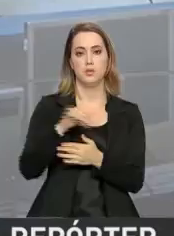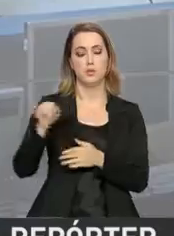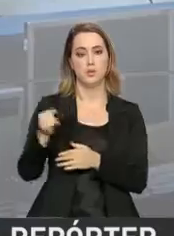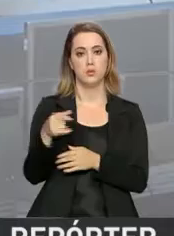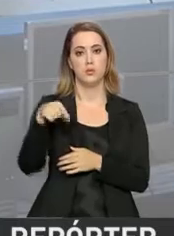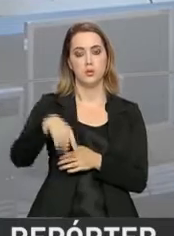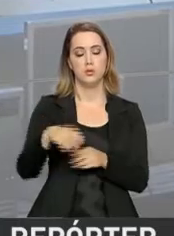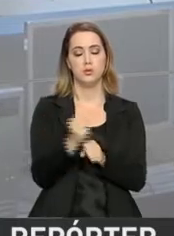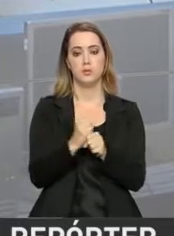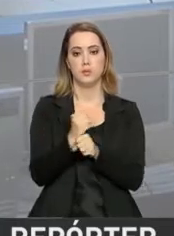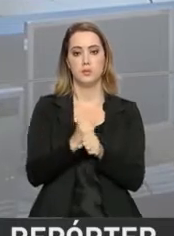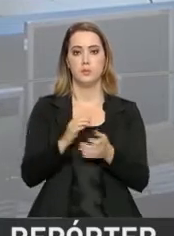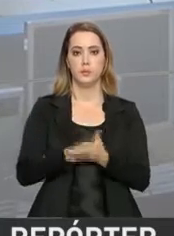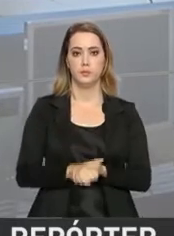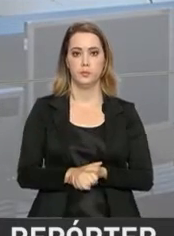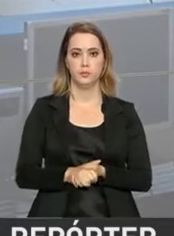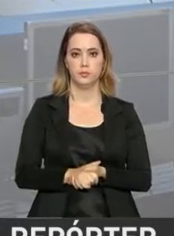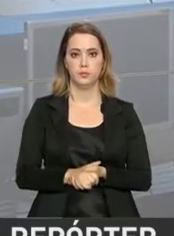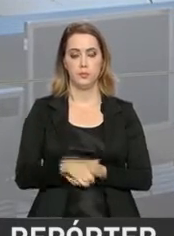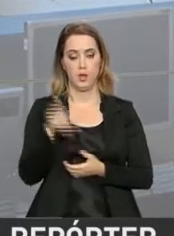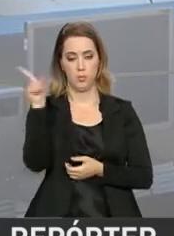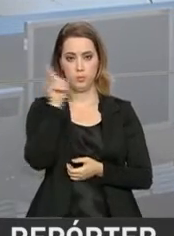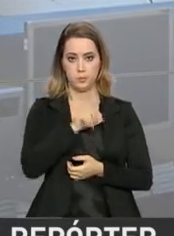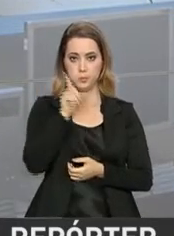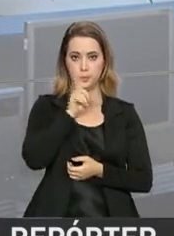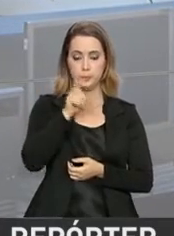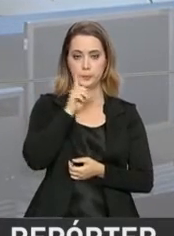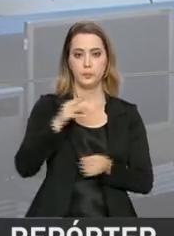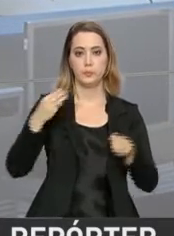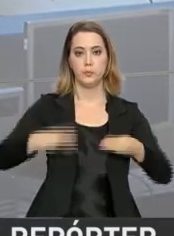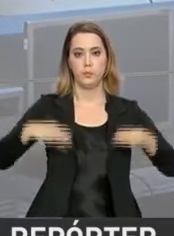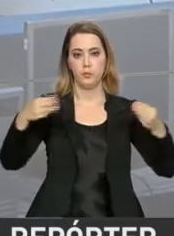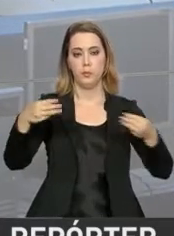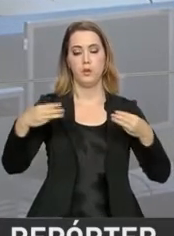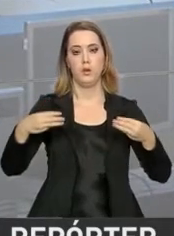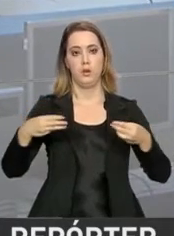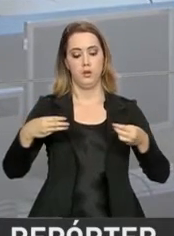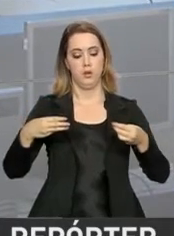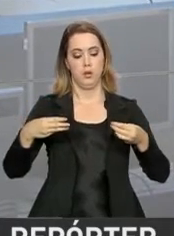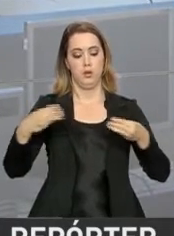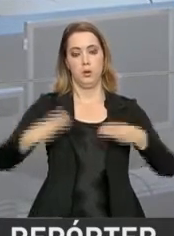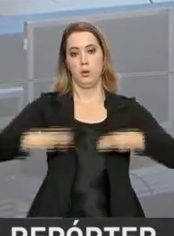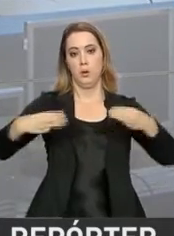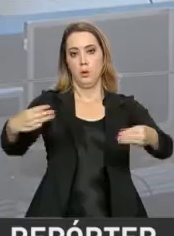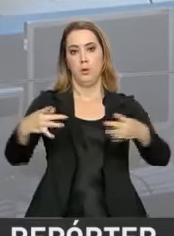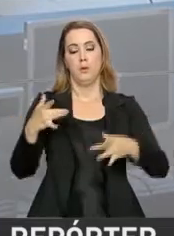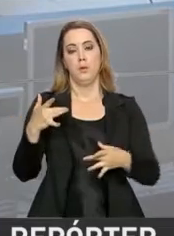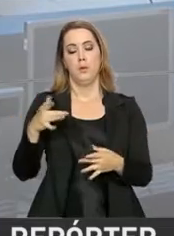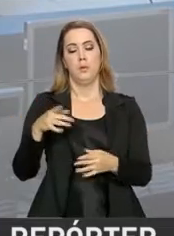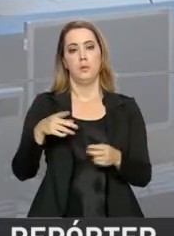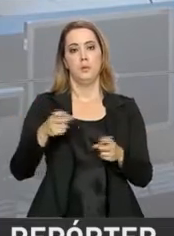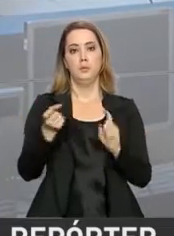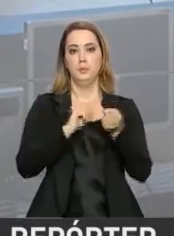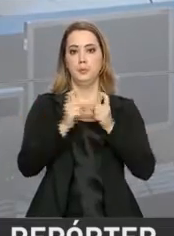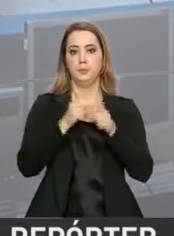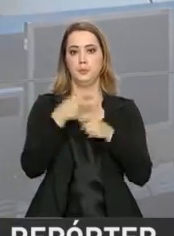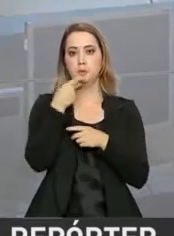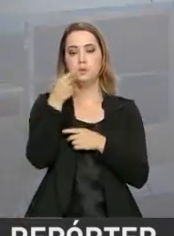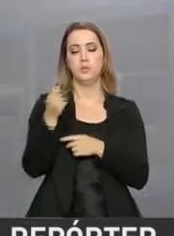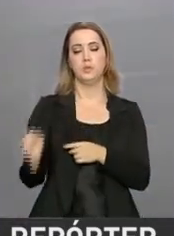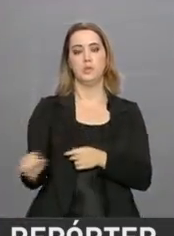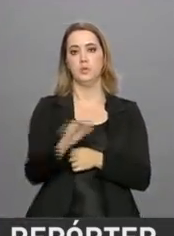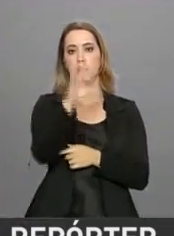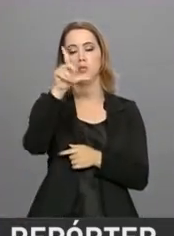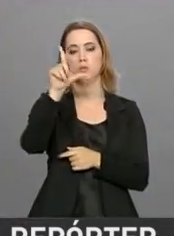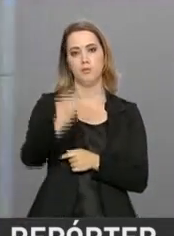ano. E de Washington, nos Estados Unidos, o ministro da Fazenda, Henrique Meirelles, comentou essa queda na inflação. Nós vamos